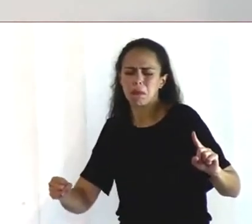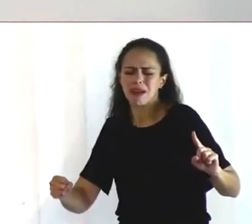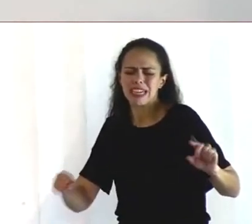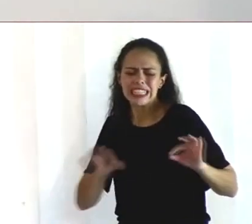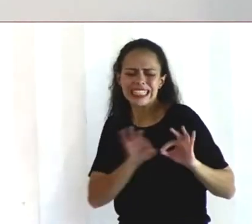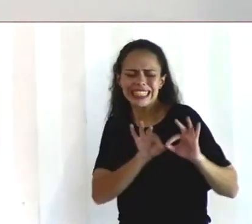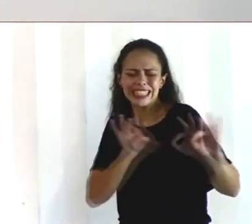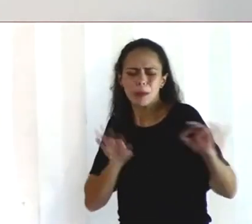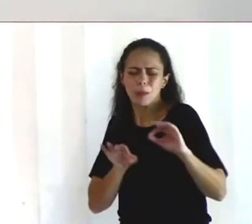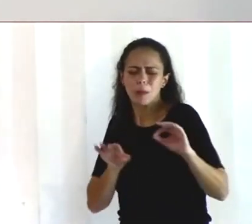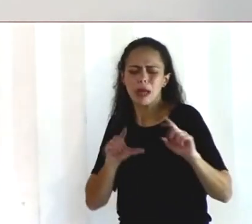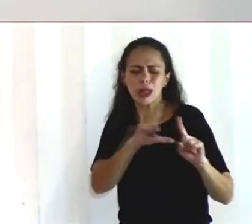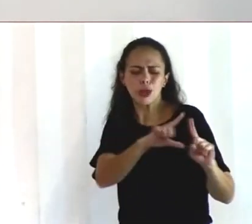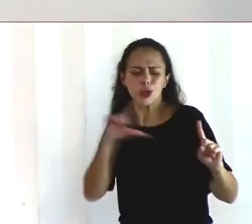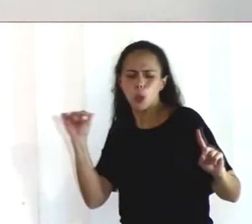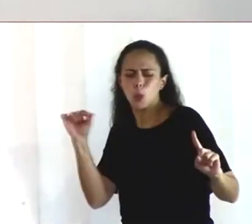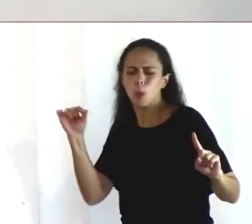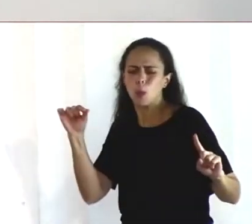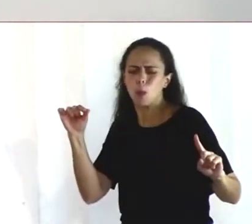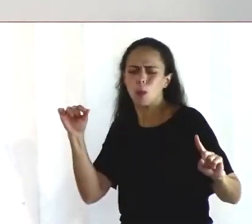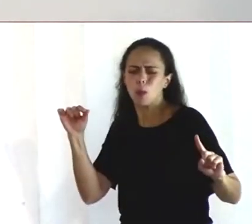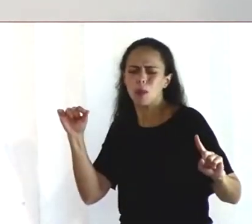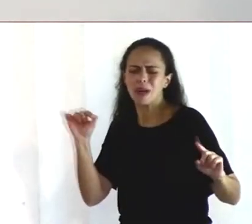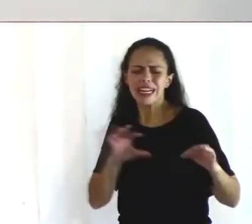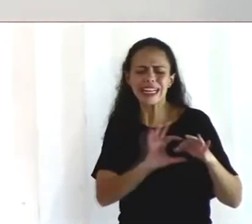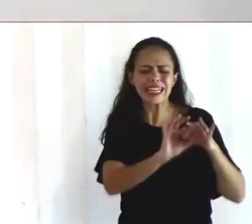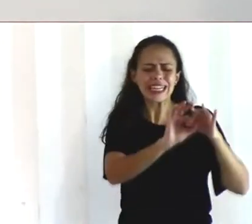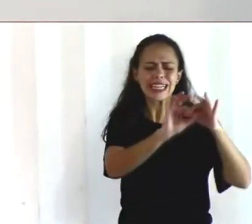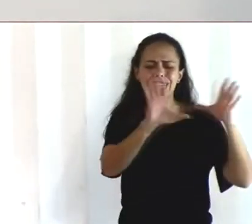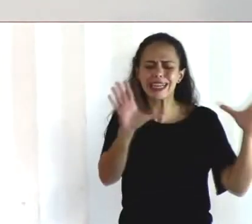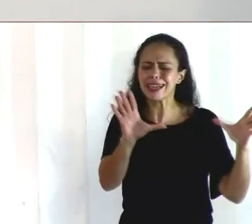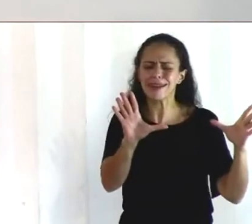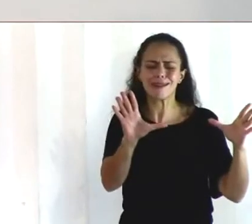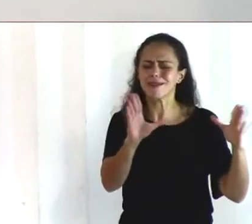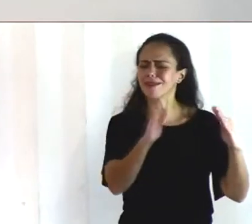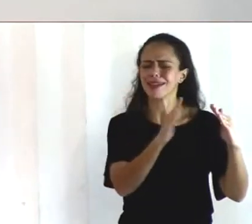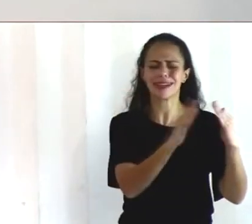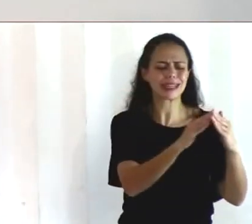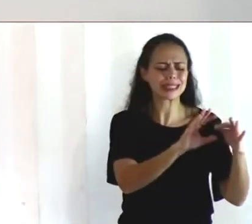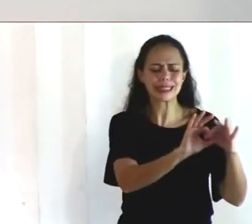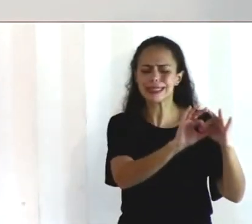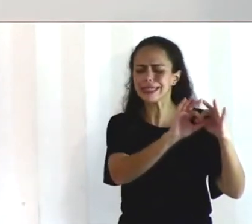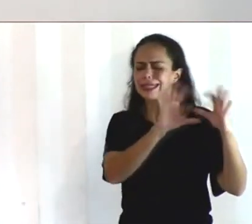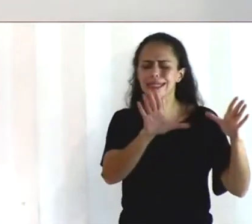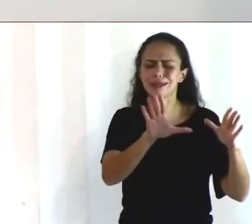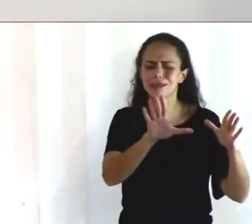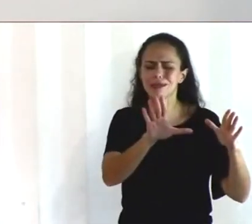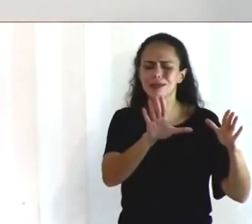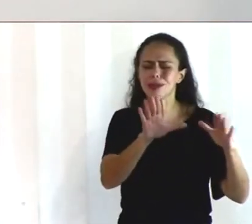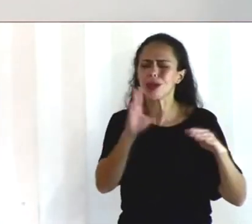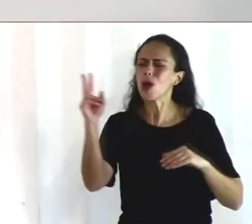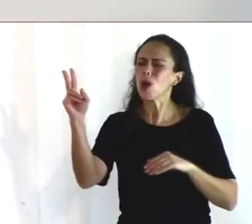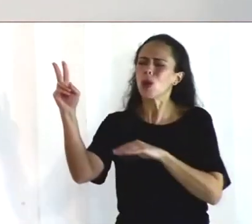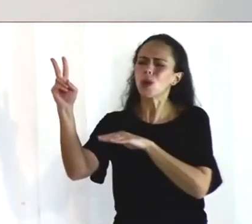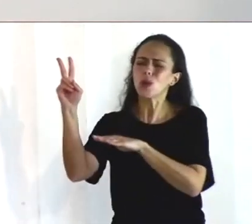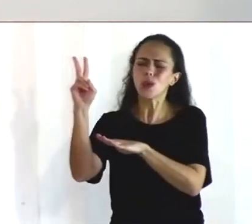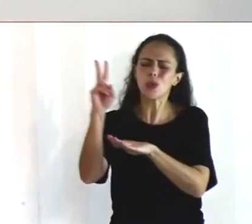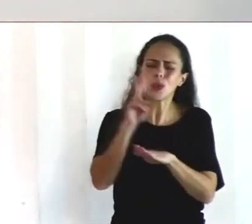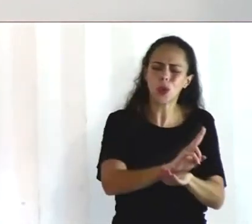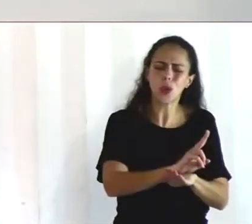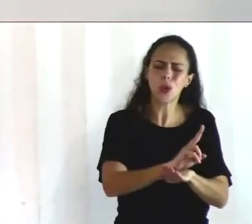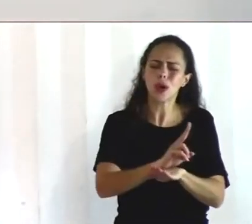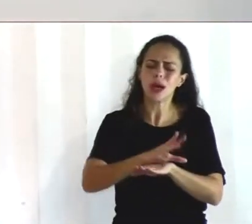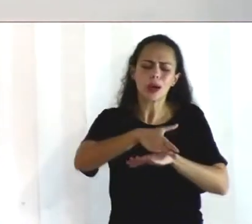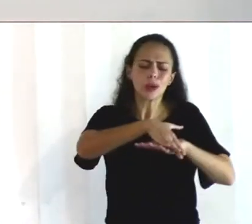filhos. Tem misericórdia das nossas casas, Senhor. Cura as enfermidades que nós não podemos curar,